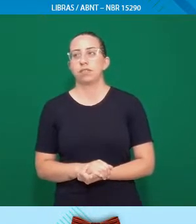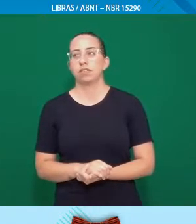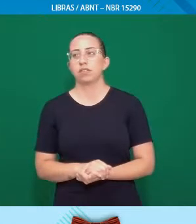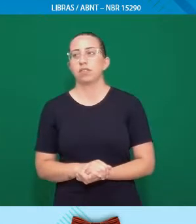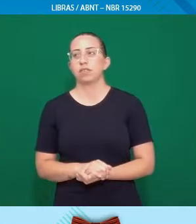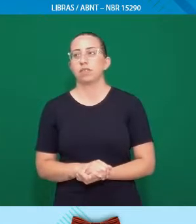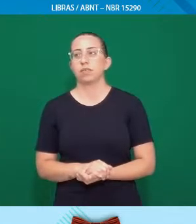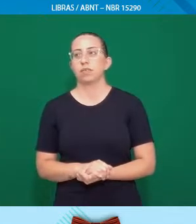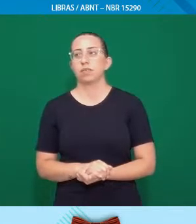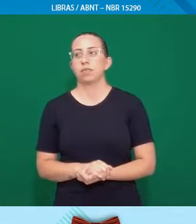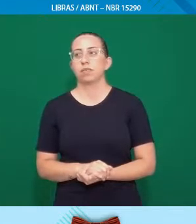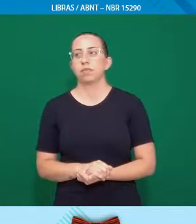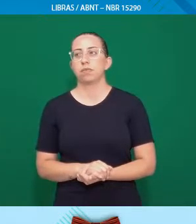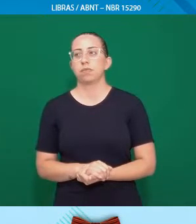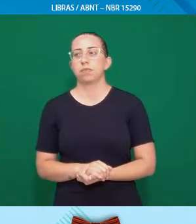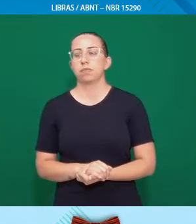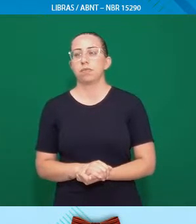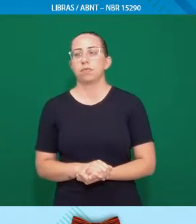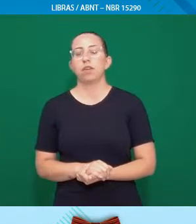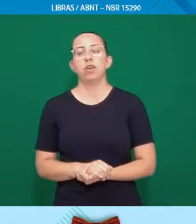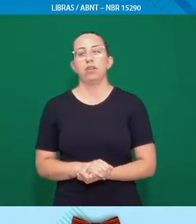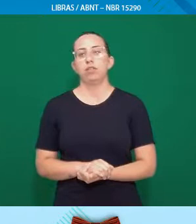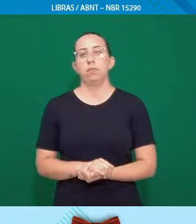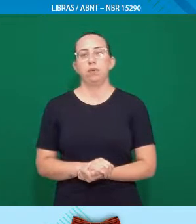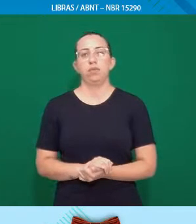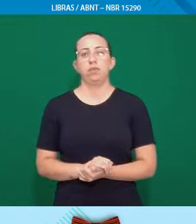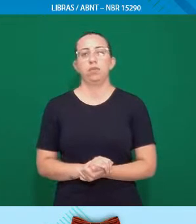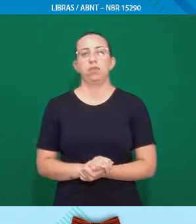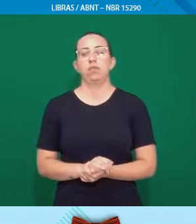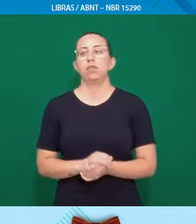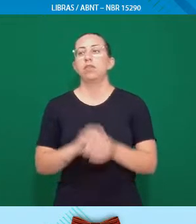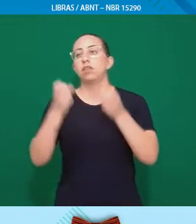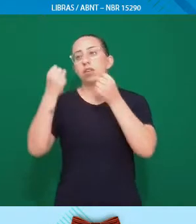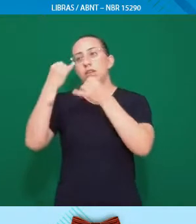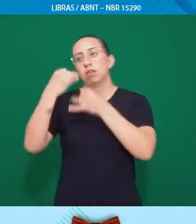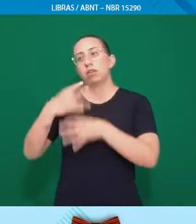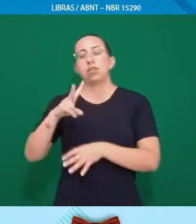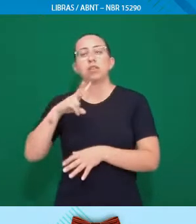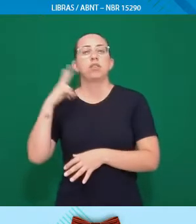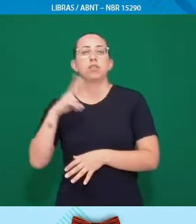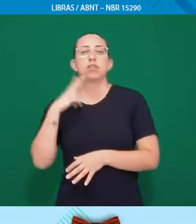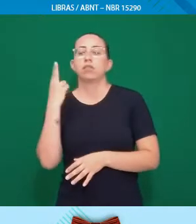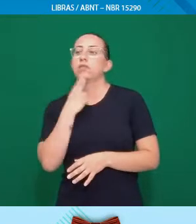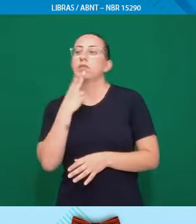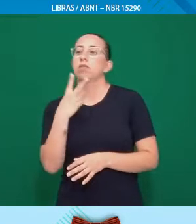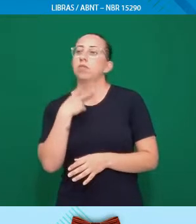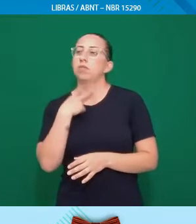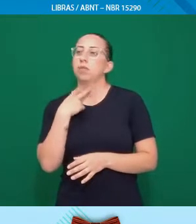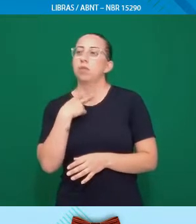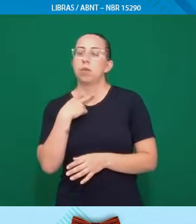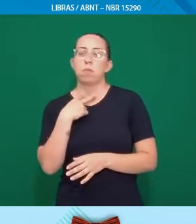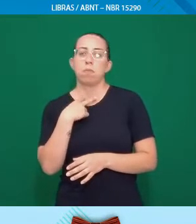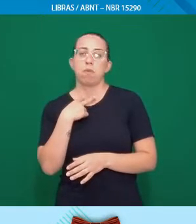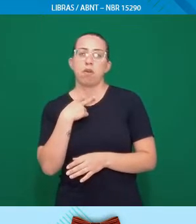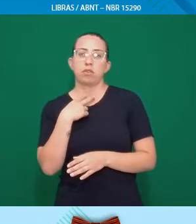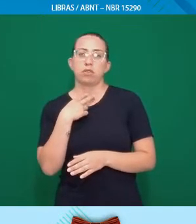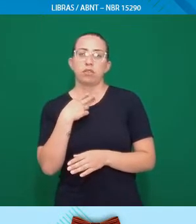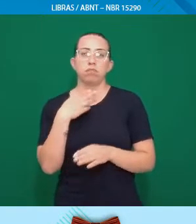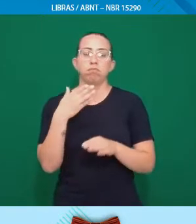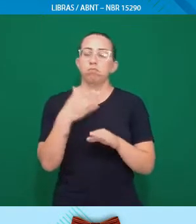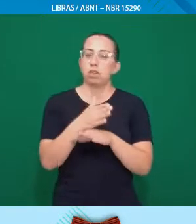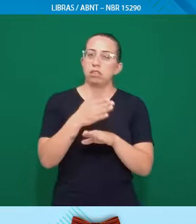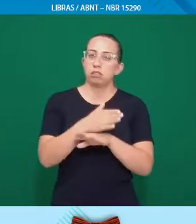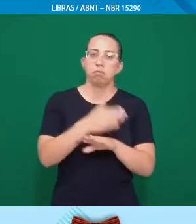em razão da ausência do Vereador João Nilson está viajando eu convido a vereador